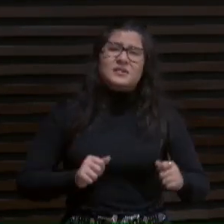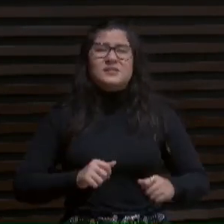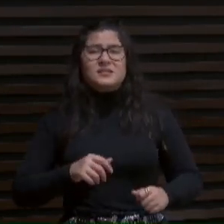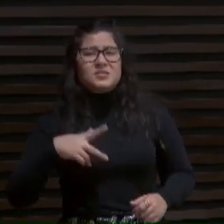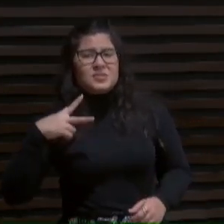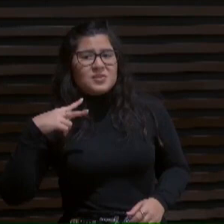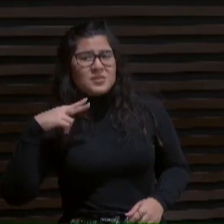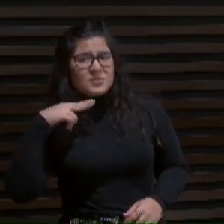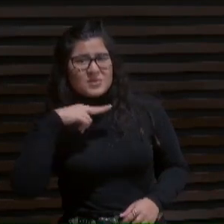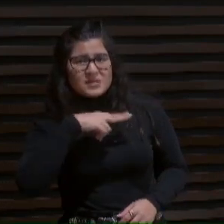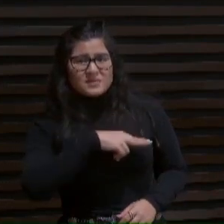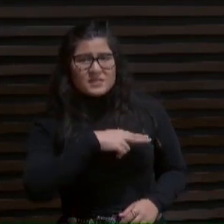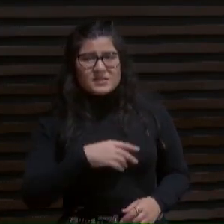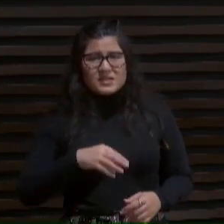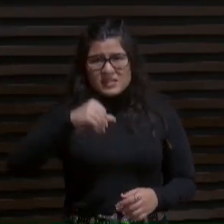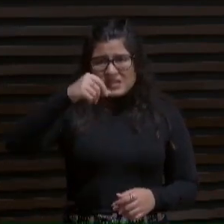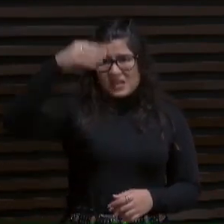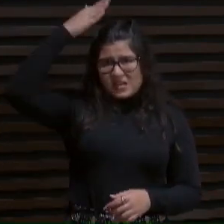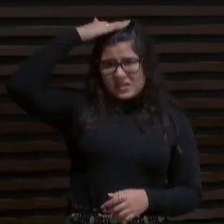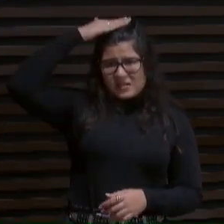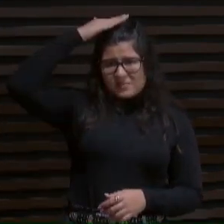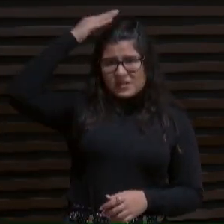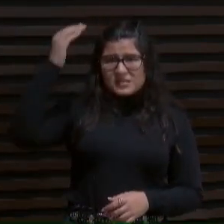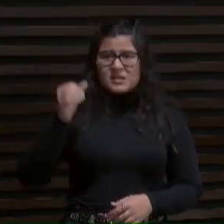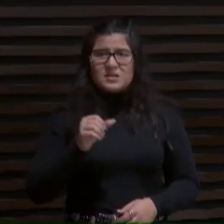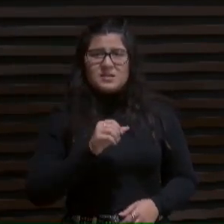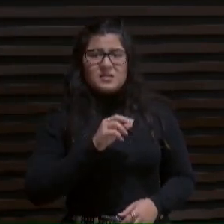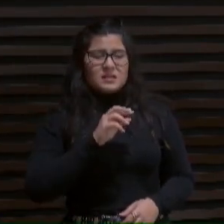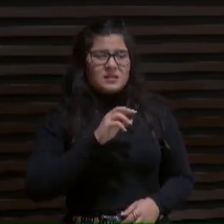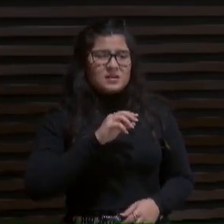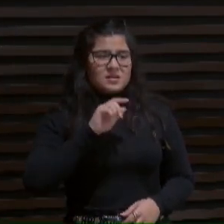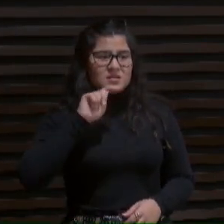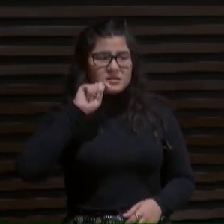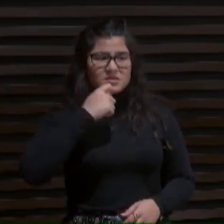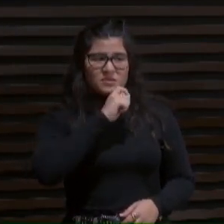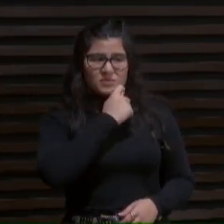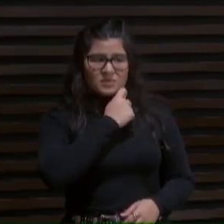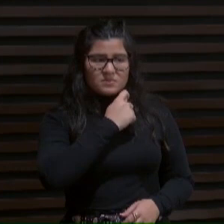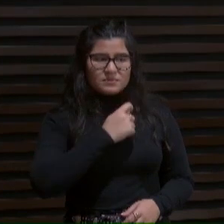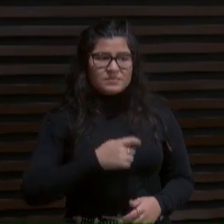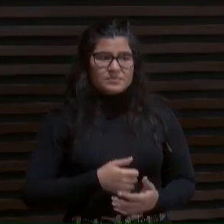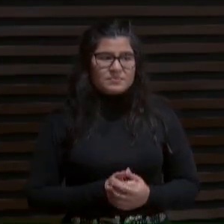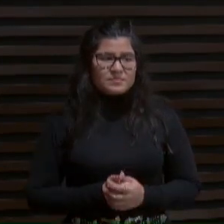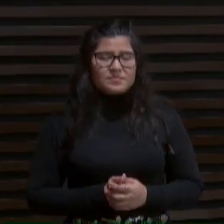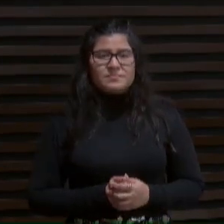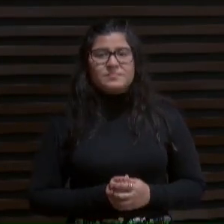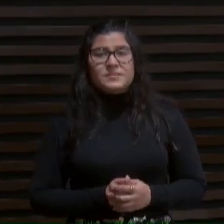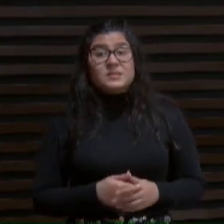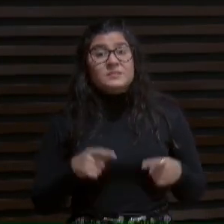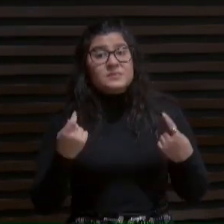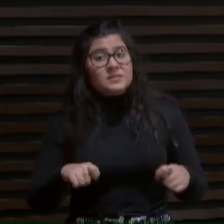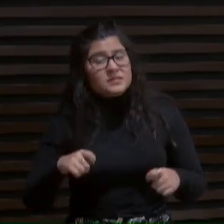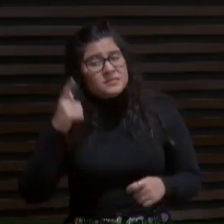jogar terra na cabeça e jejuar também. Mas depois disso, o texto diz que ele tinha que pensar no sepultamento da